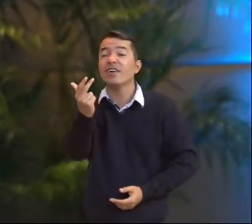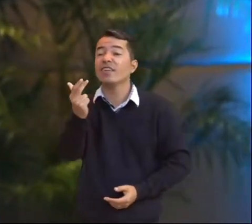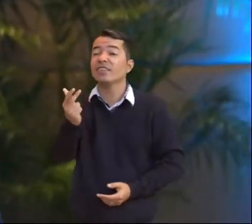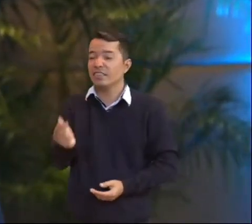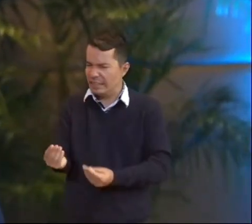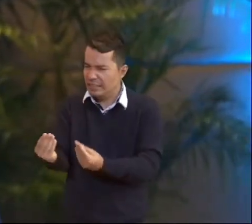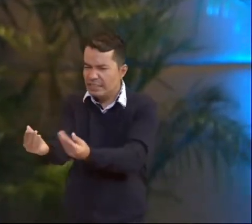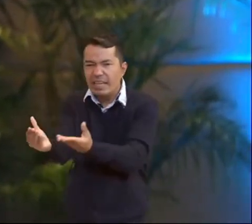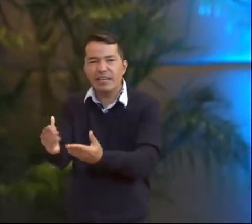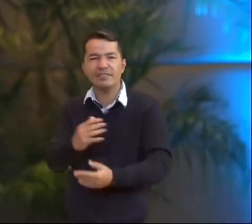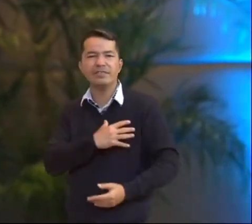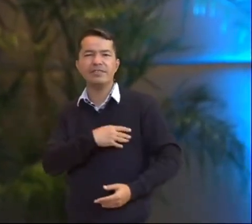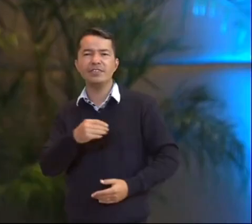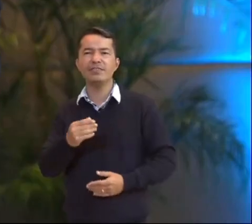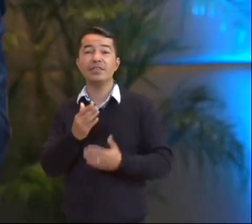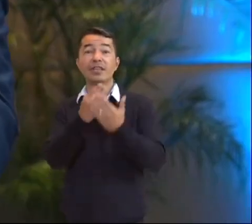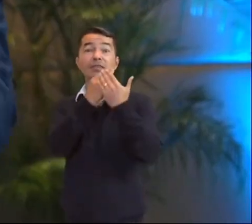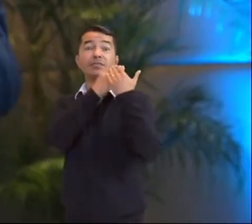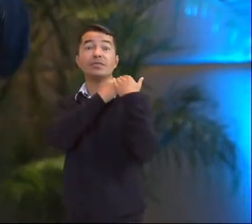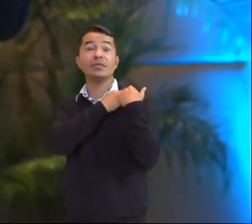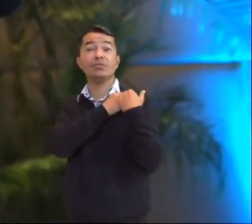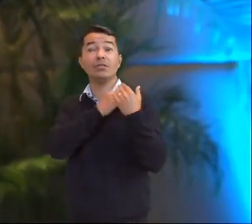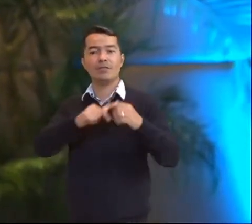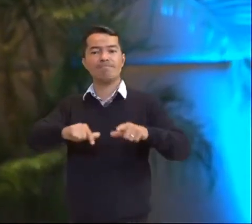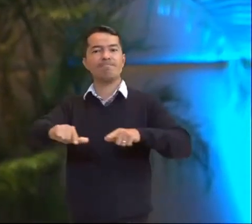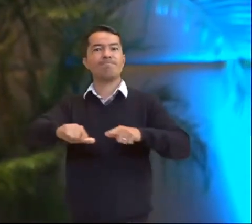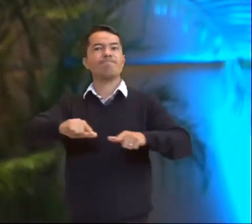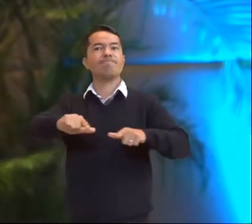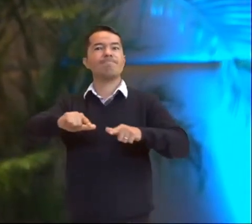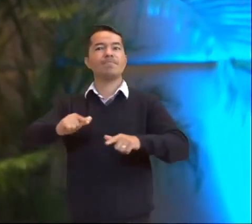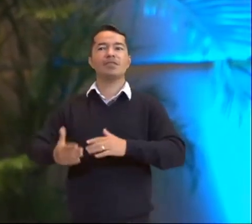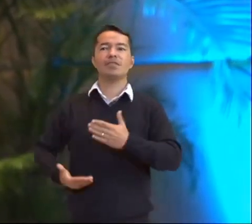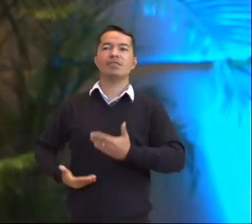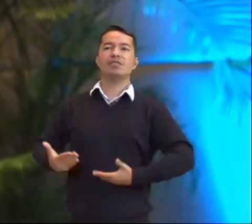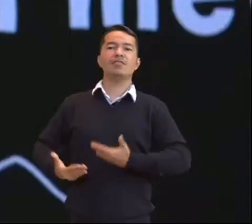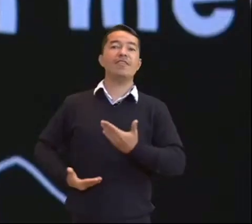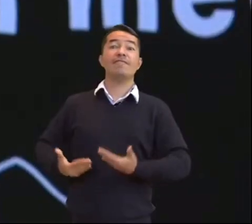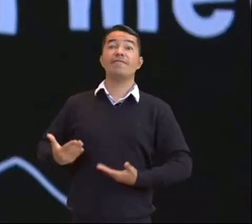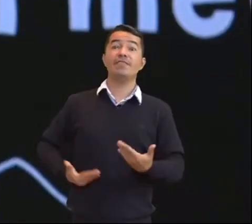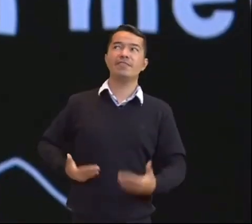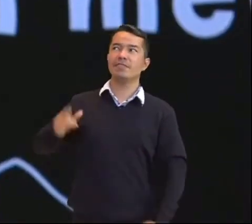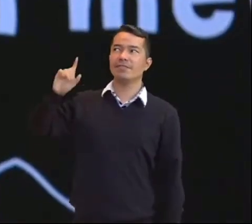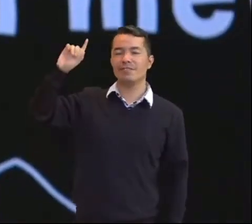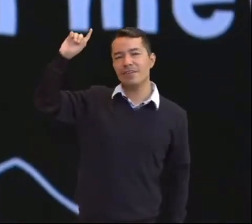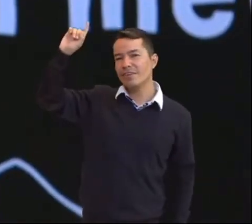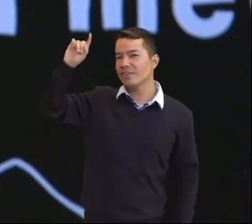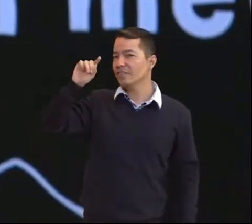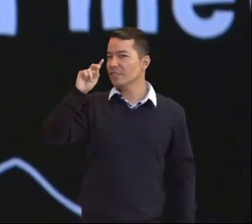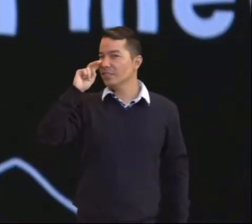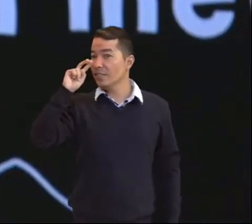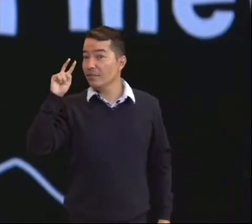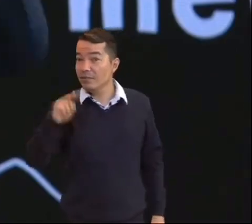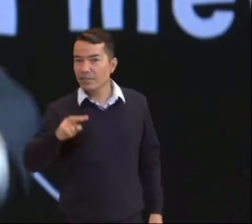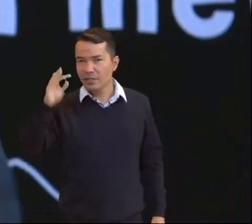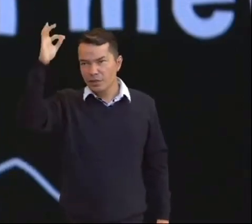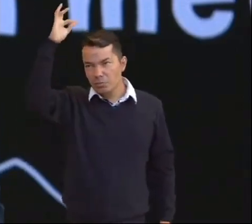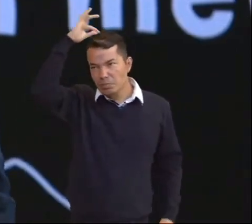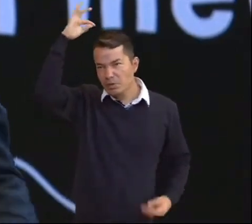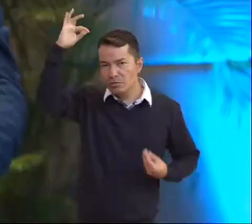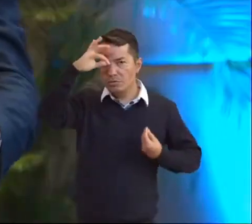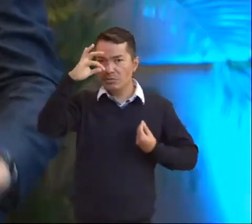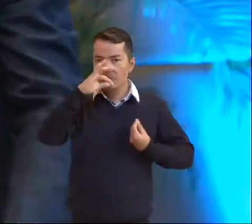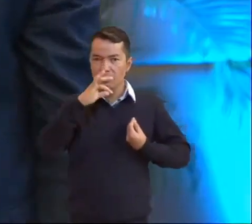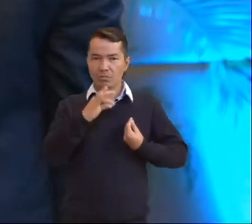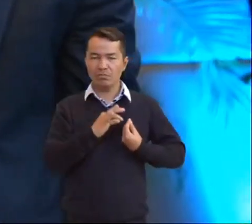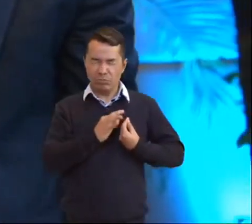trabalhar, e você vai ver o sopro do Espírito pondo fogo no coração dele.